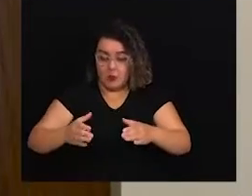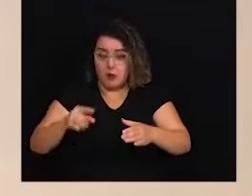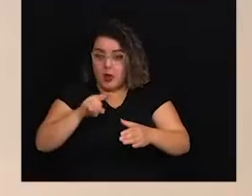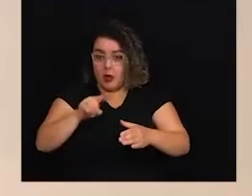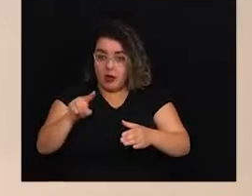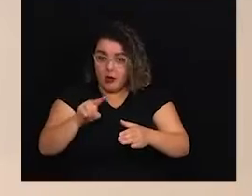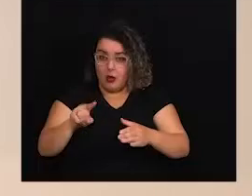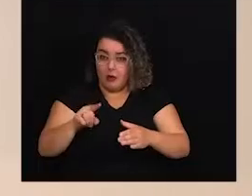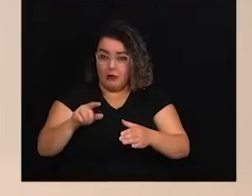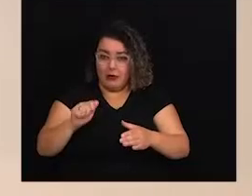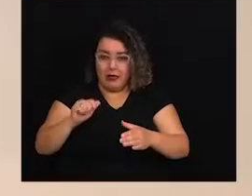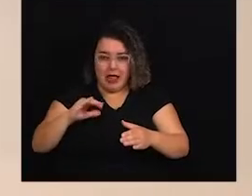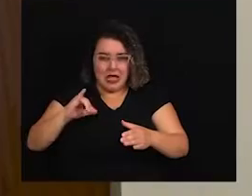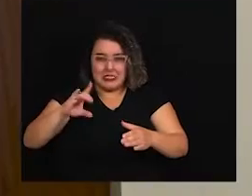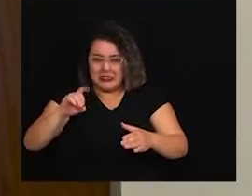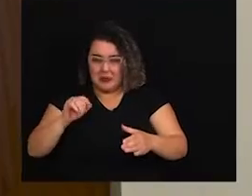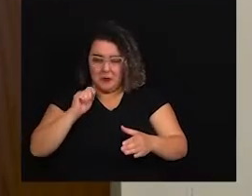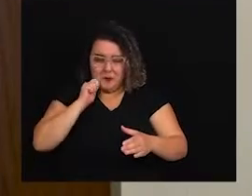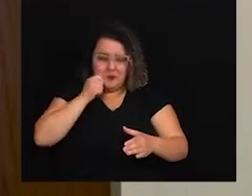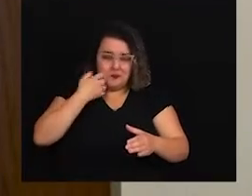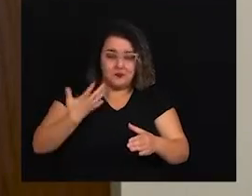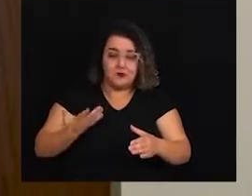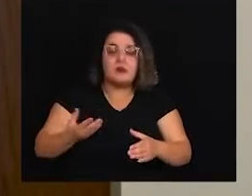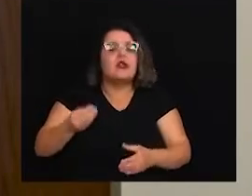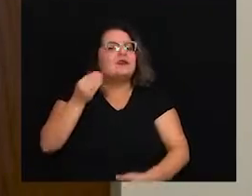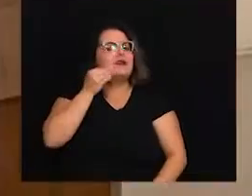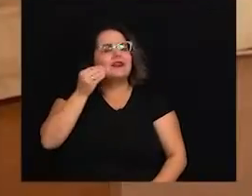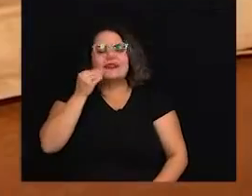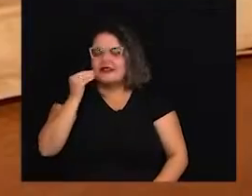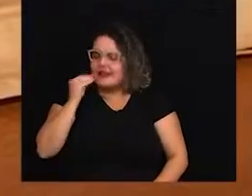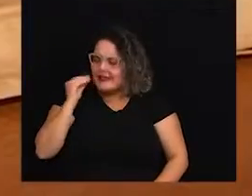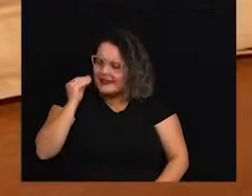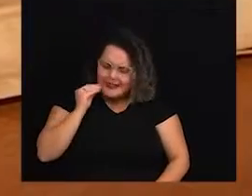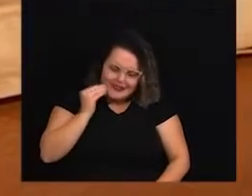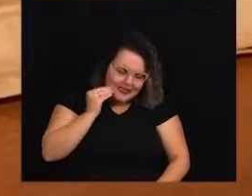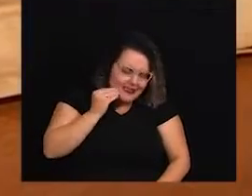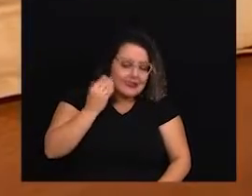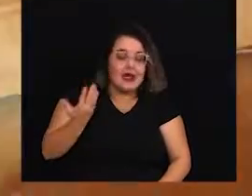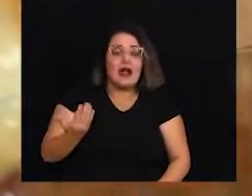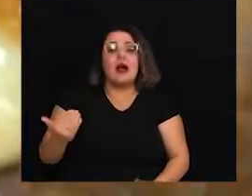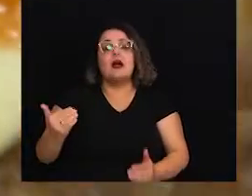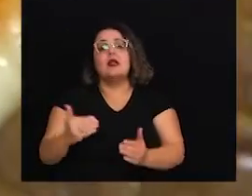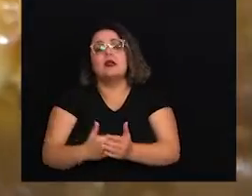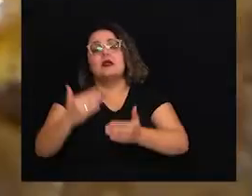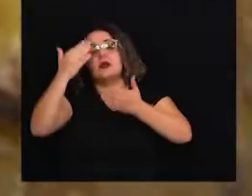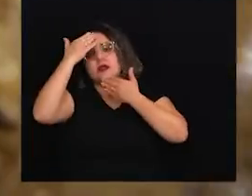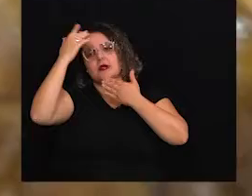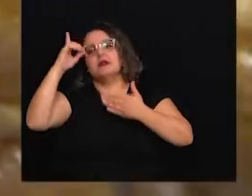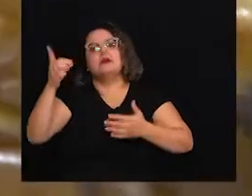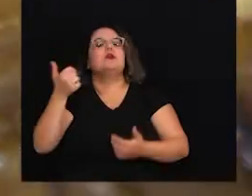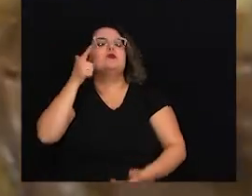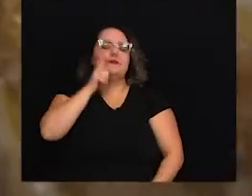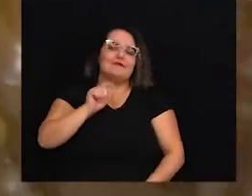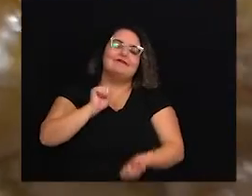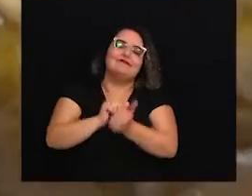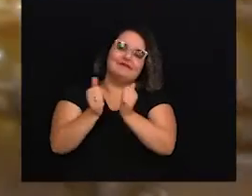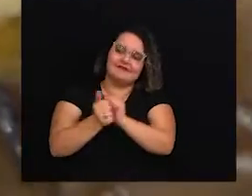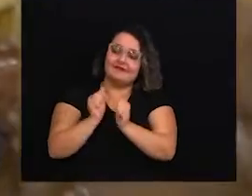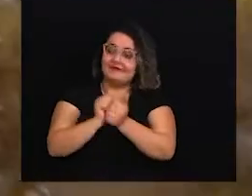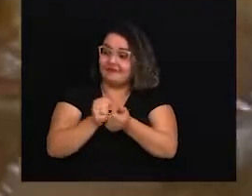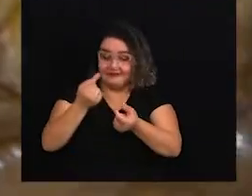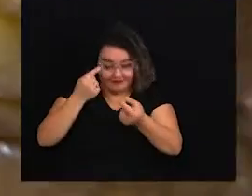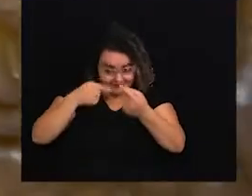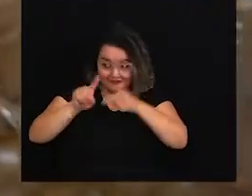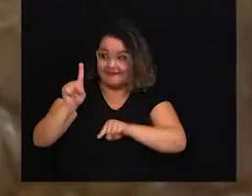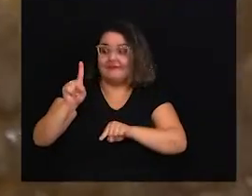prato, para ele não ficar ácido, amargo, foi teste, e até que graças a Deus a gente conseguiu encaixar aí